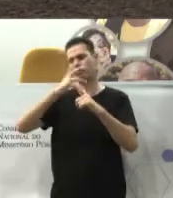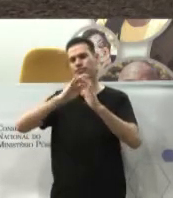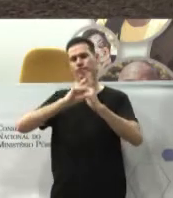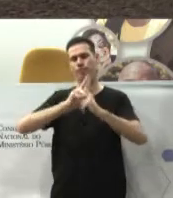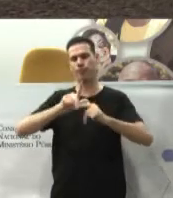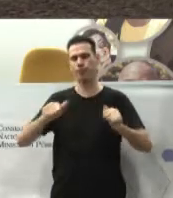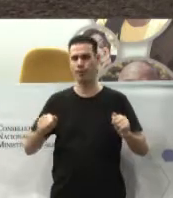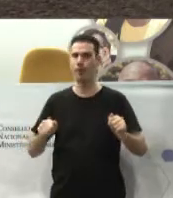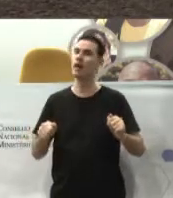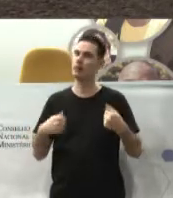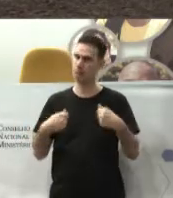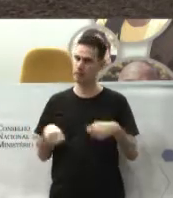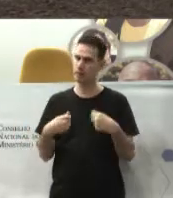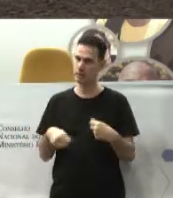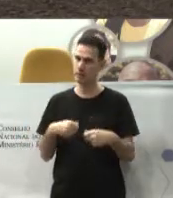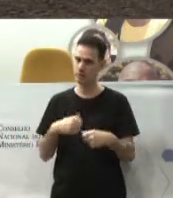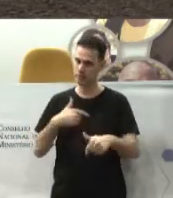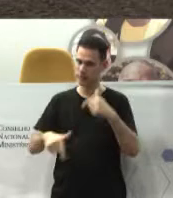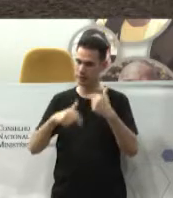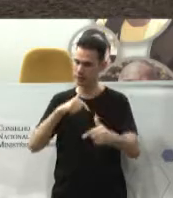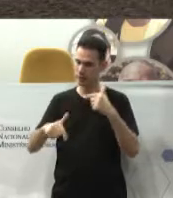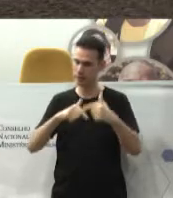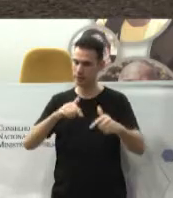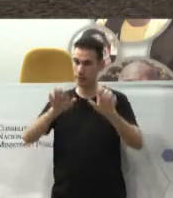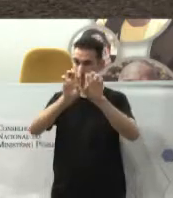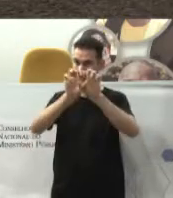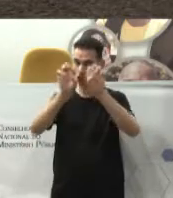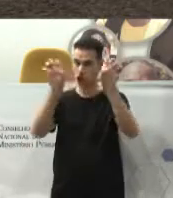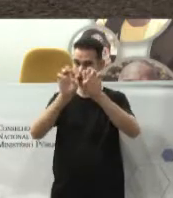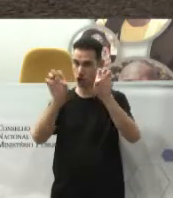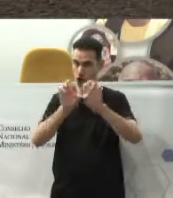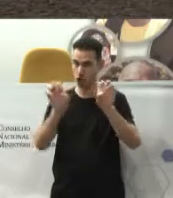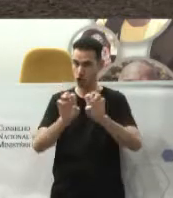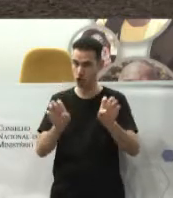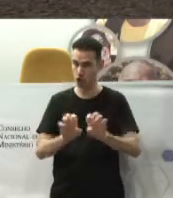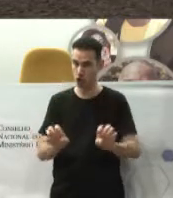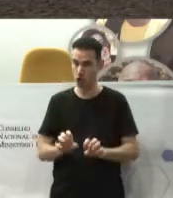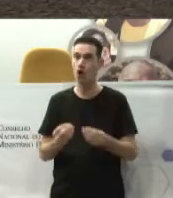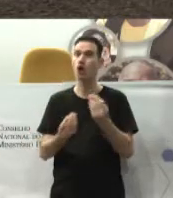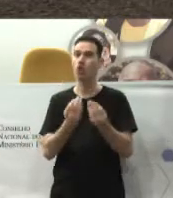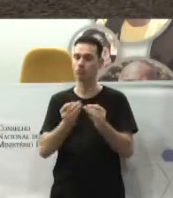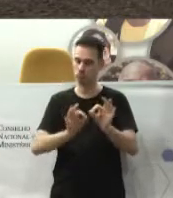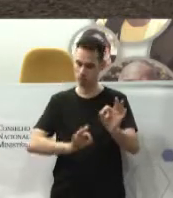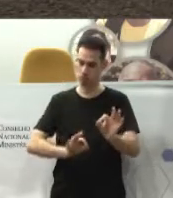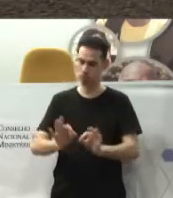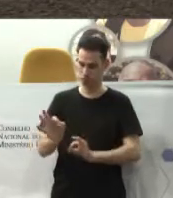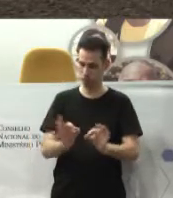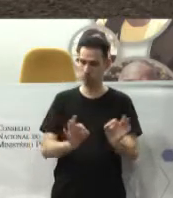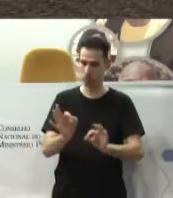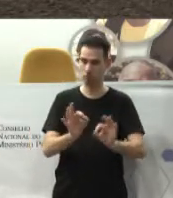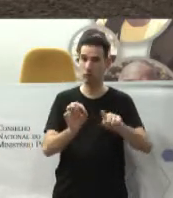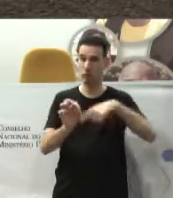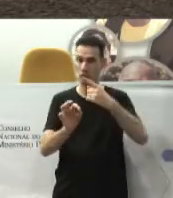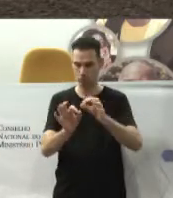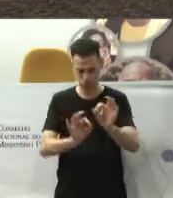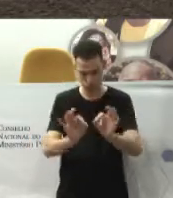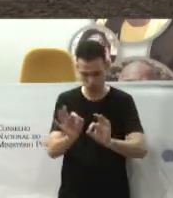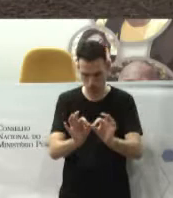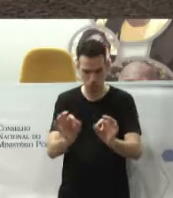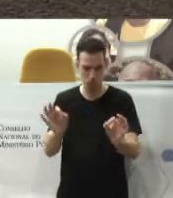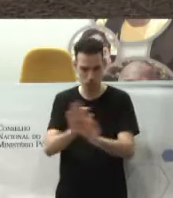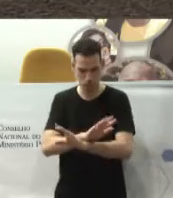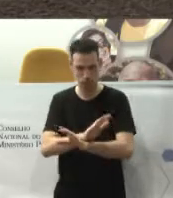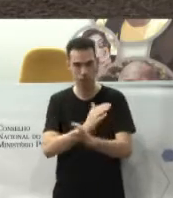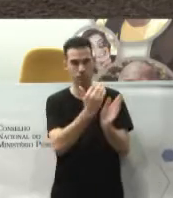impacto social, você precisa trabalhar estruturalmente. Como? Fazendo um plano. Depois que você fizer esse plano, o